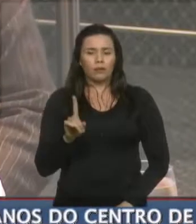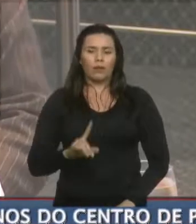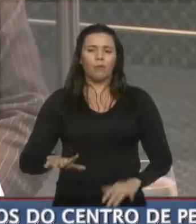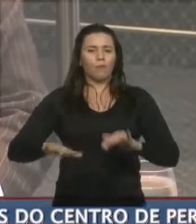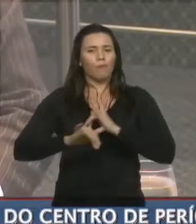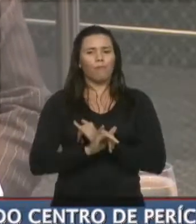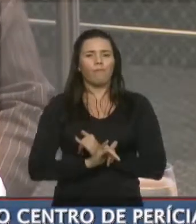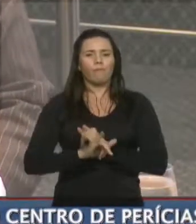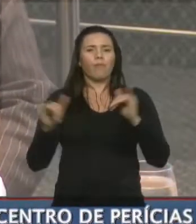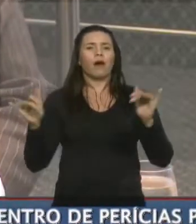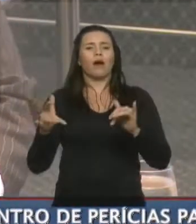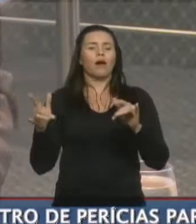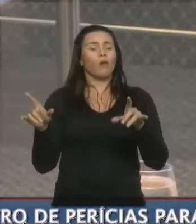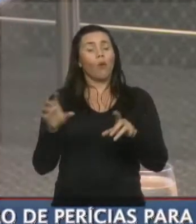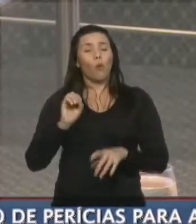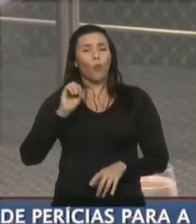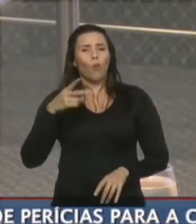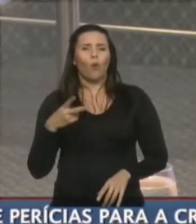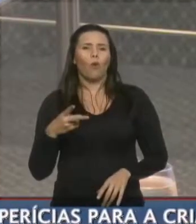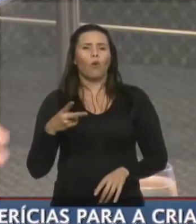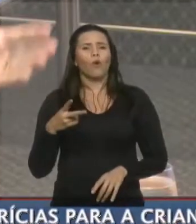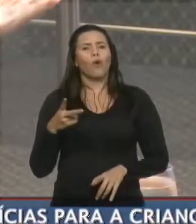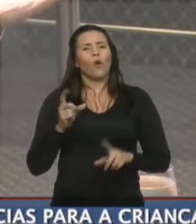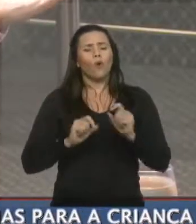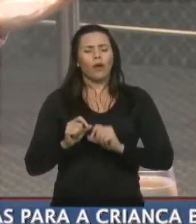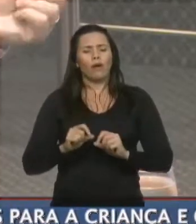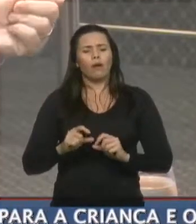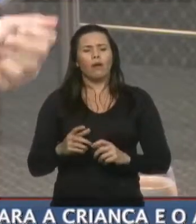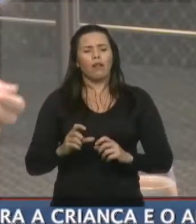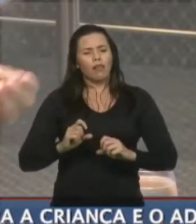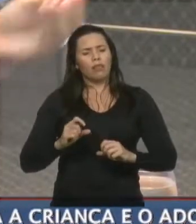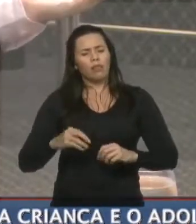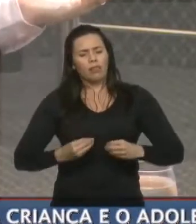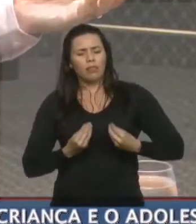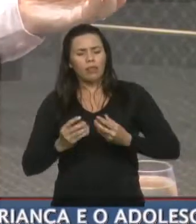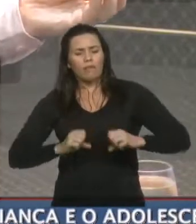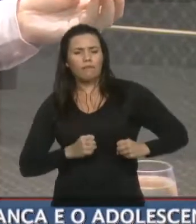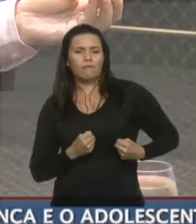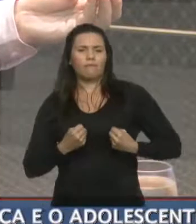impunidade. Porque eu participei